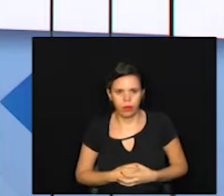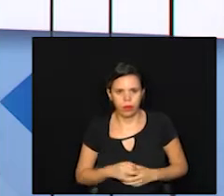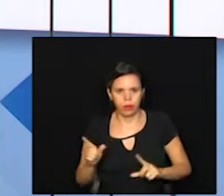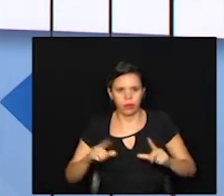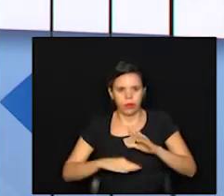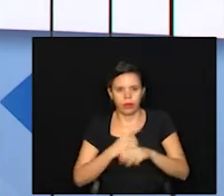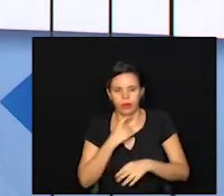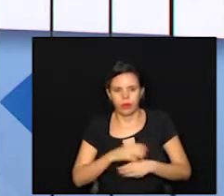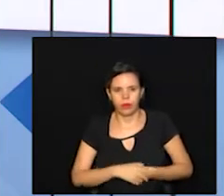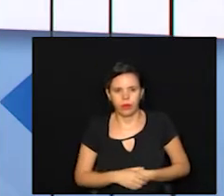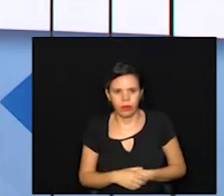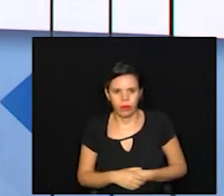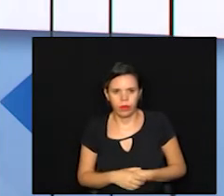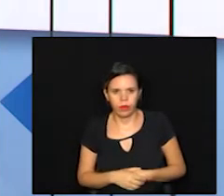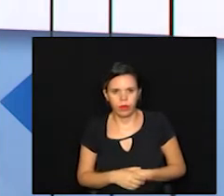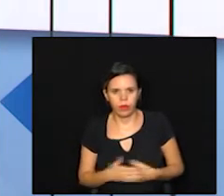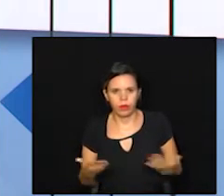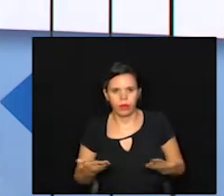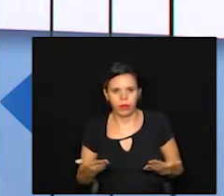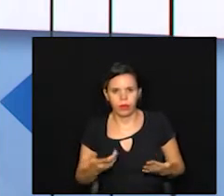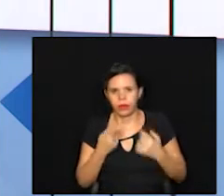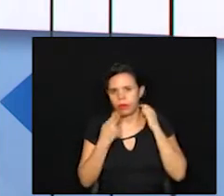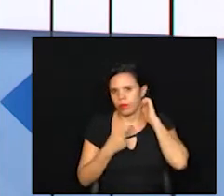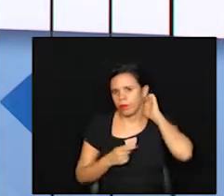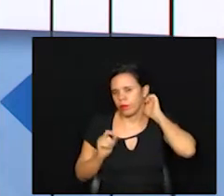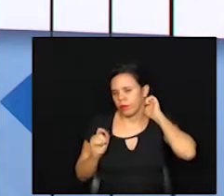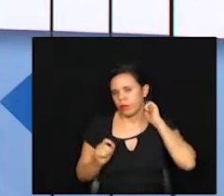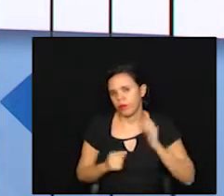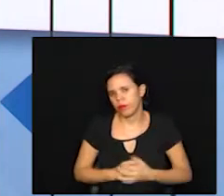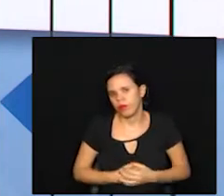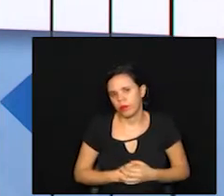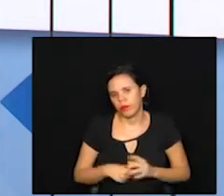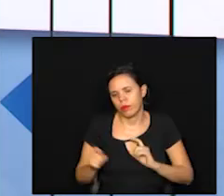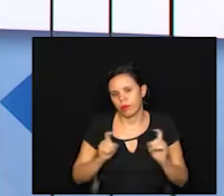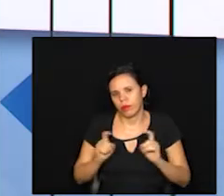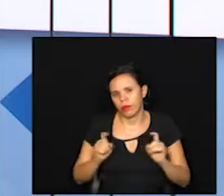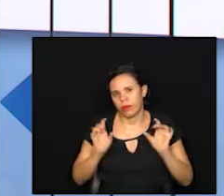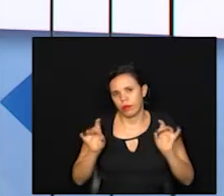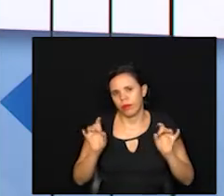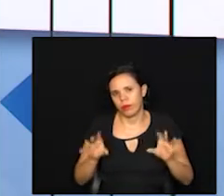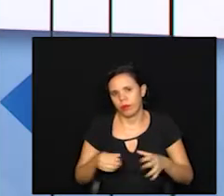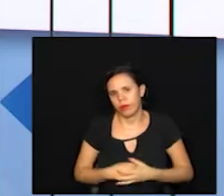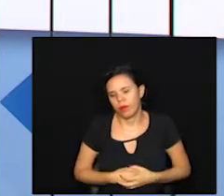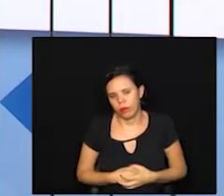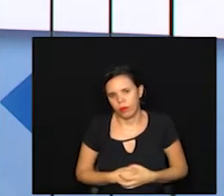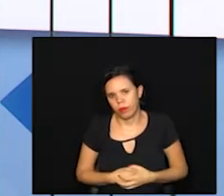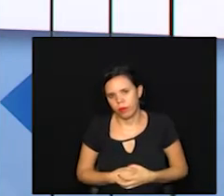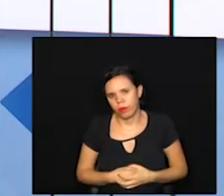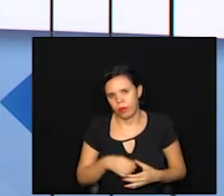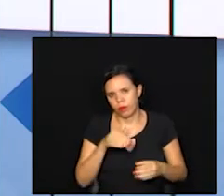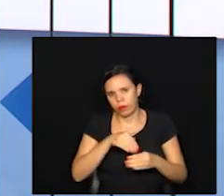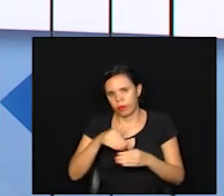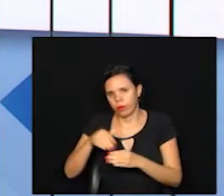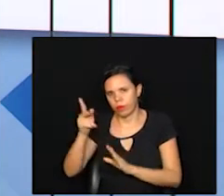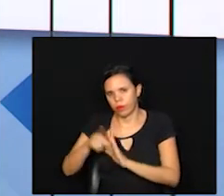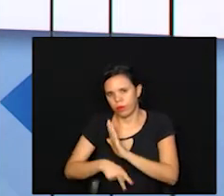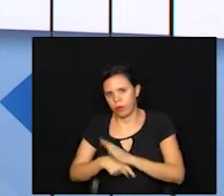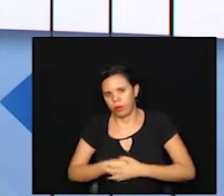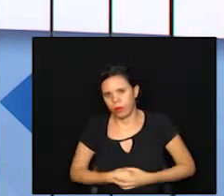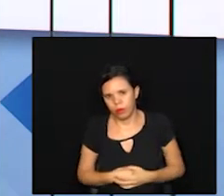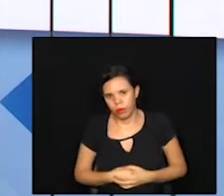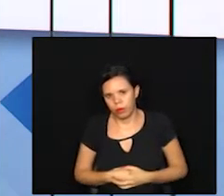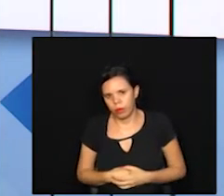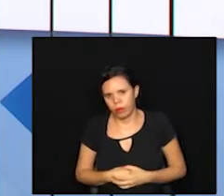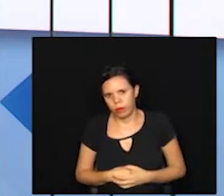facebook.com/TV Câmara Campinas. Agora nós vamos falar de reunião extraordinária para votação de projetos